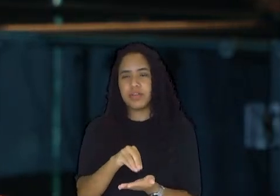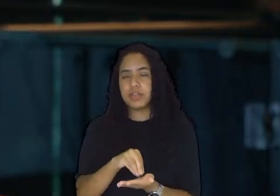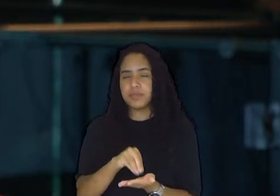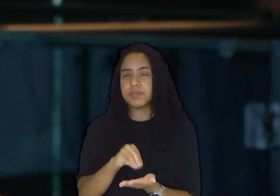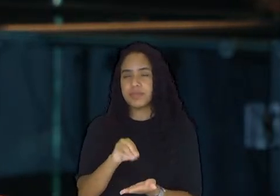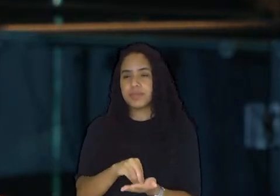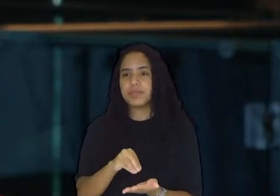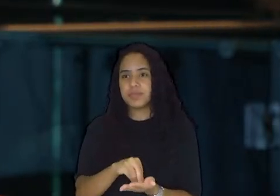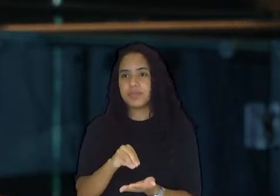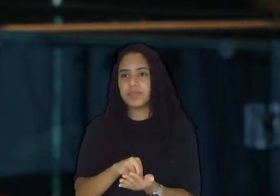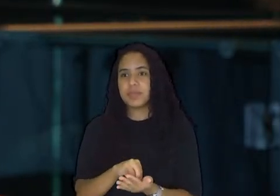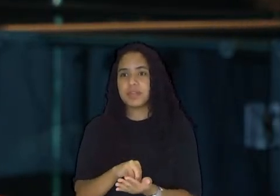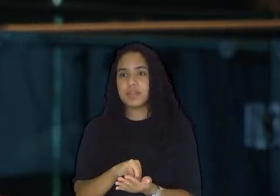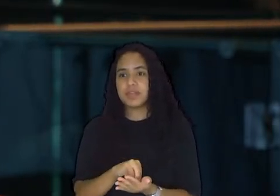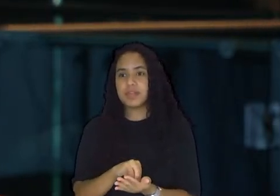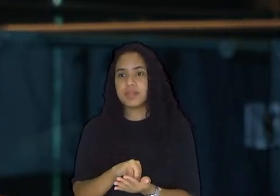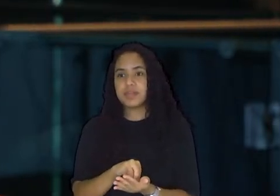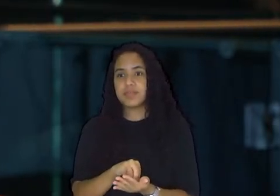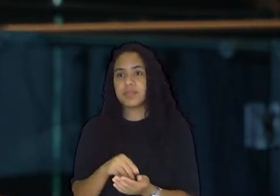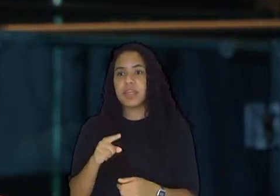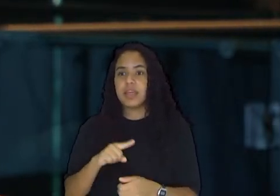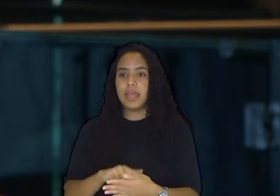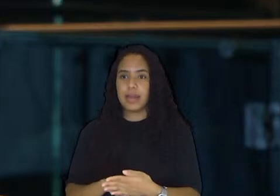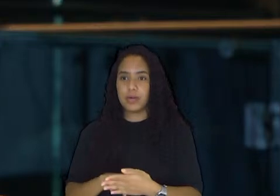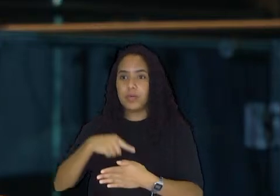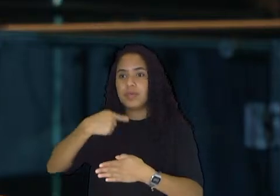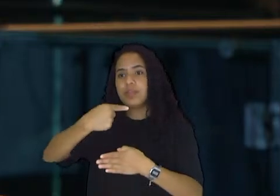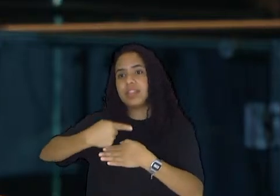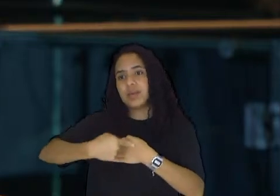ele vai cuidar de me alimentar.